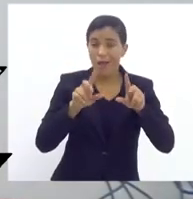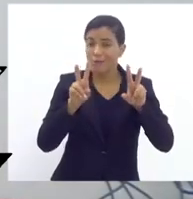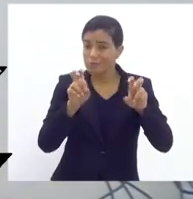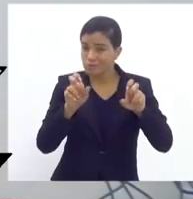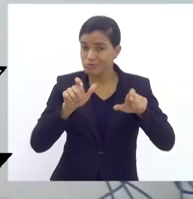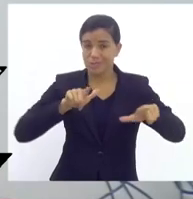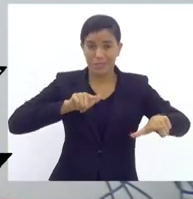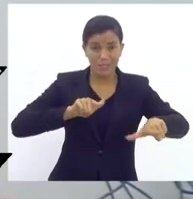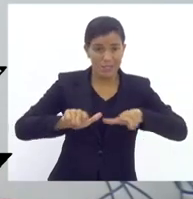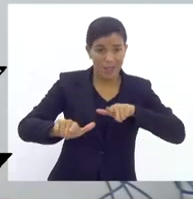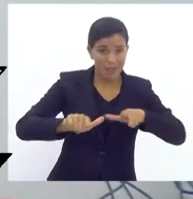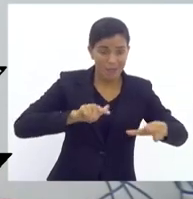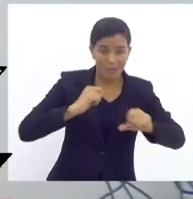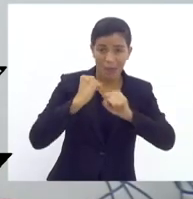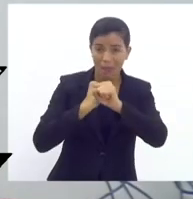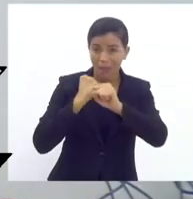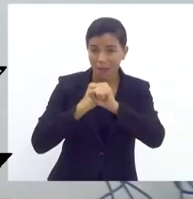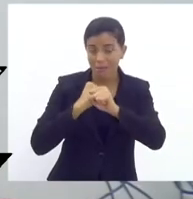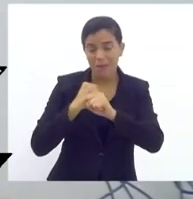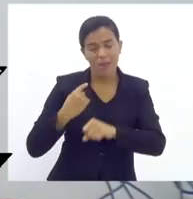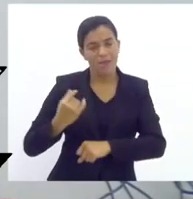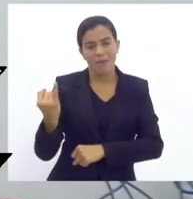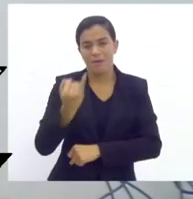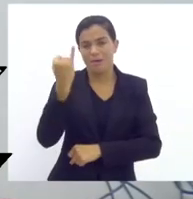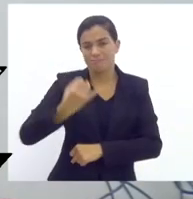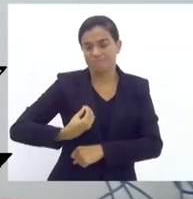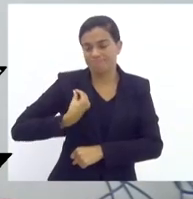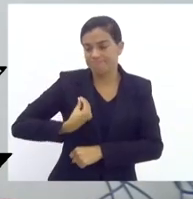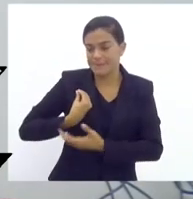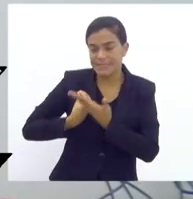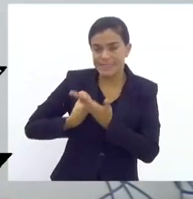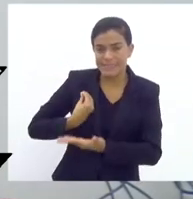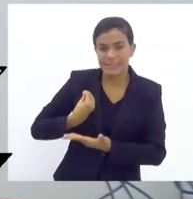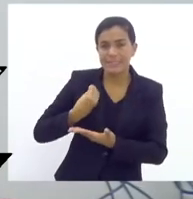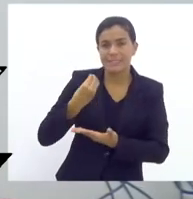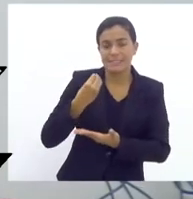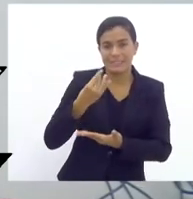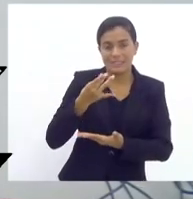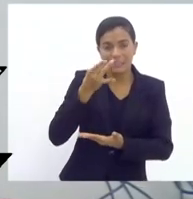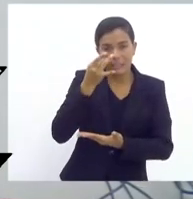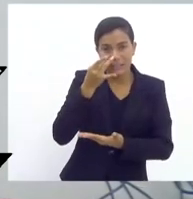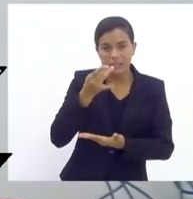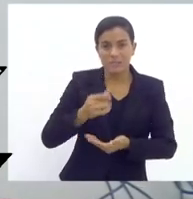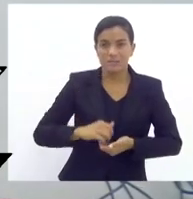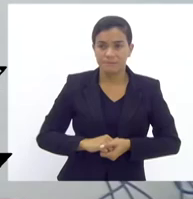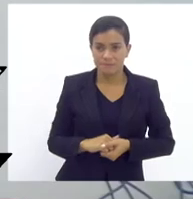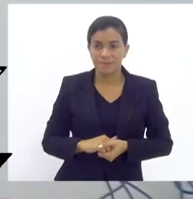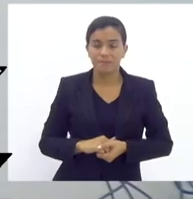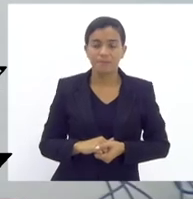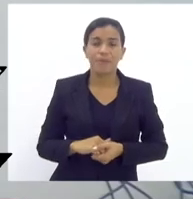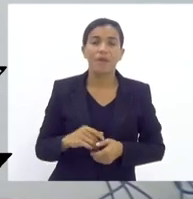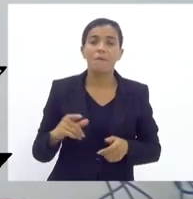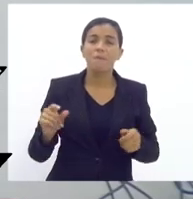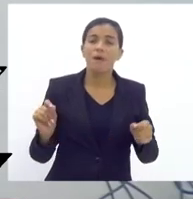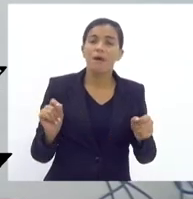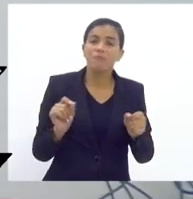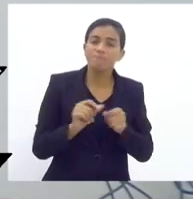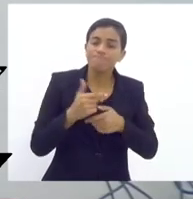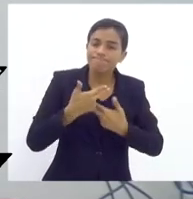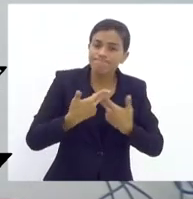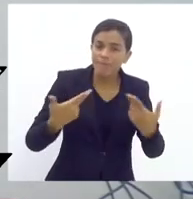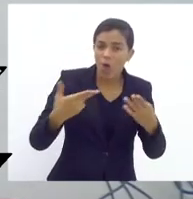do trabalho é muito importante a presença dele é que para poder fazer alguma